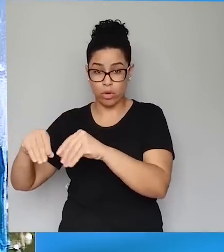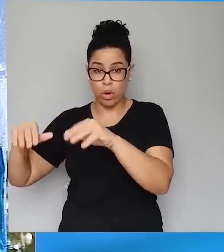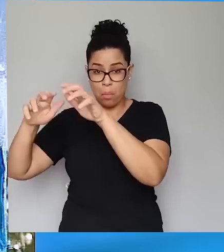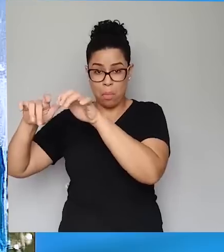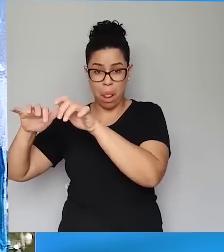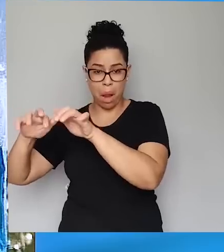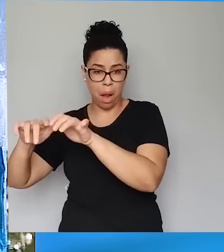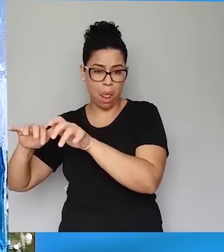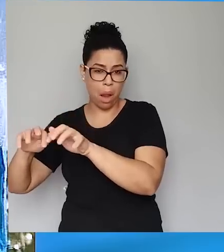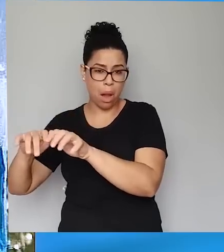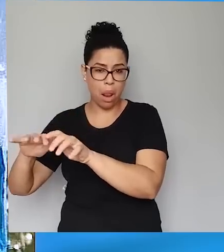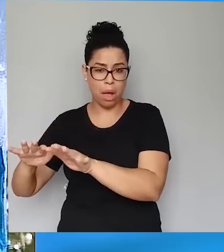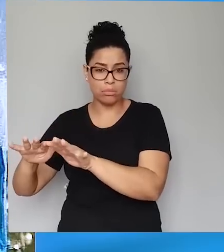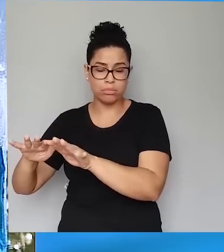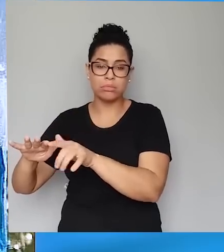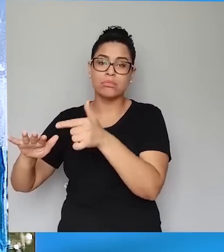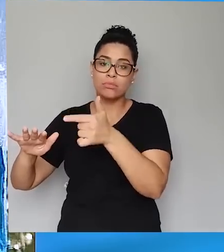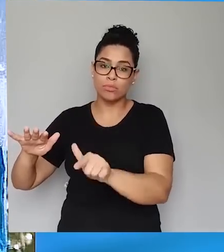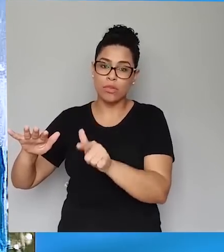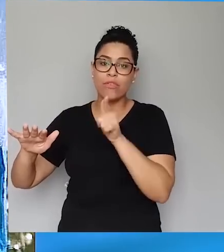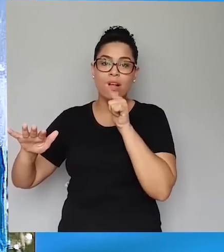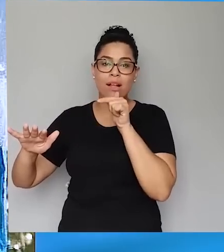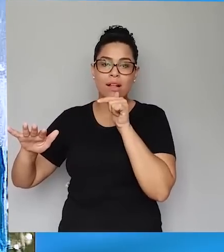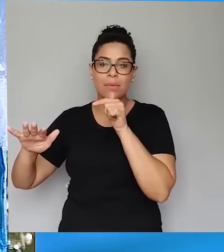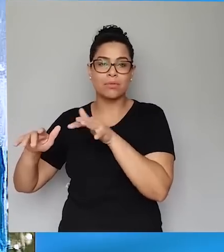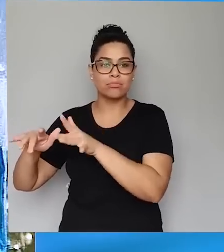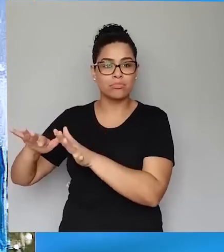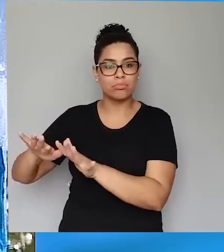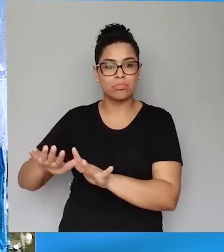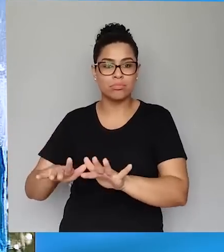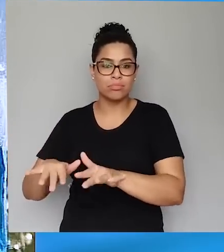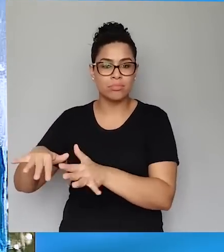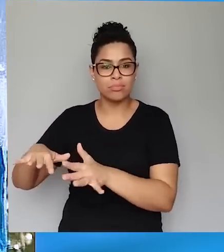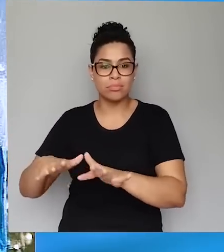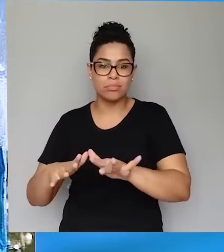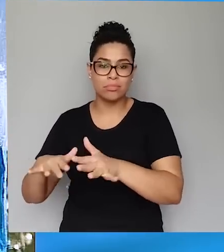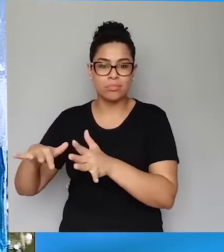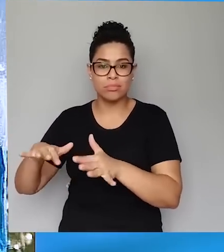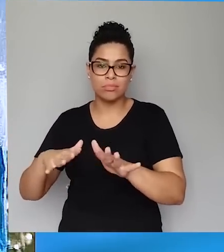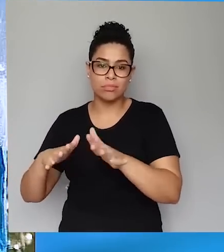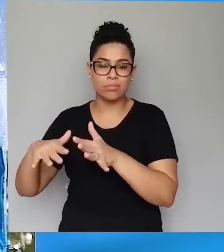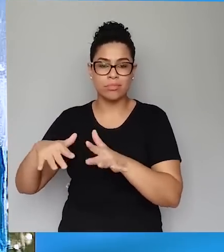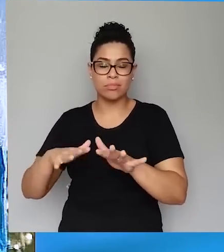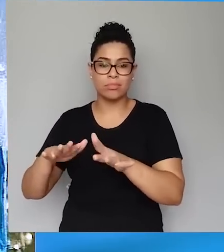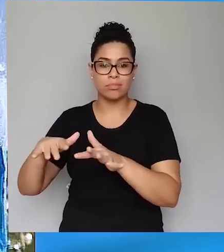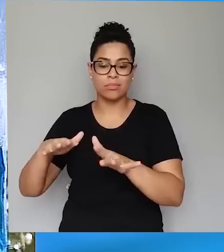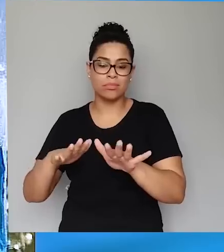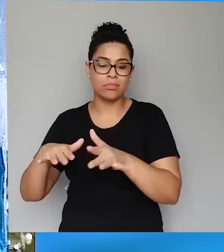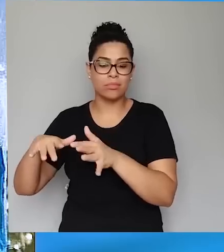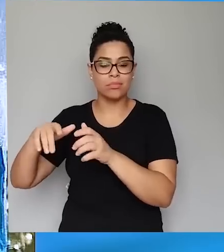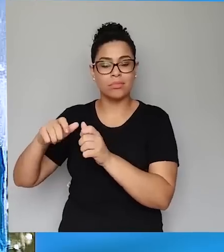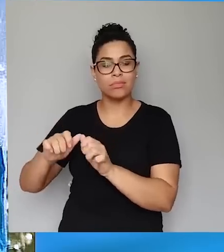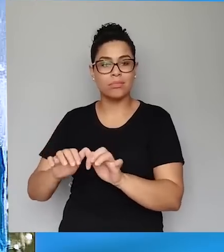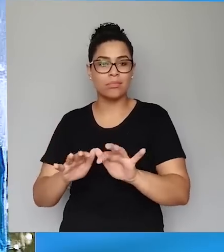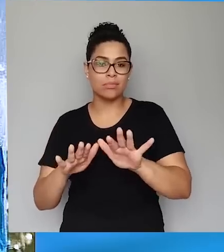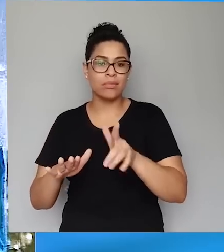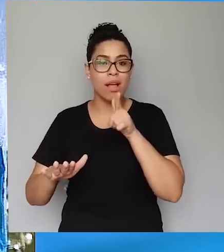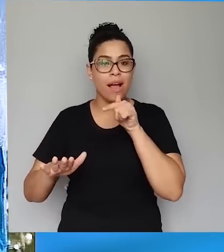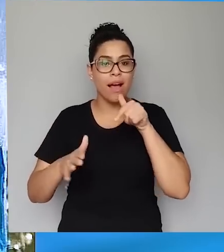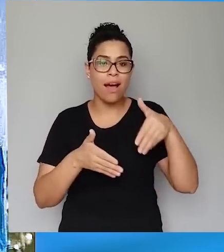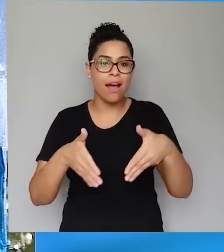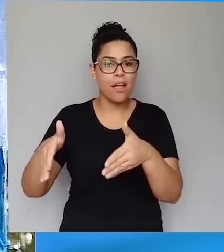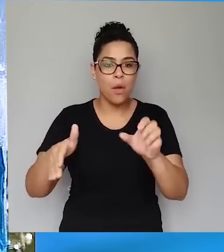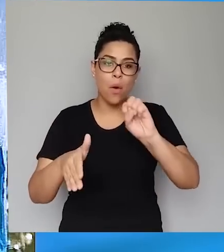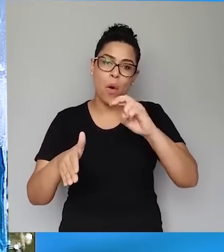de rain, passando para o estado líquido. Por fim, collection. A rain cai sobre a terra e o oceano e